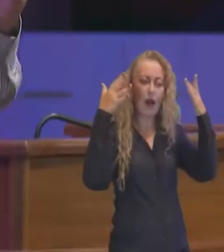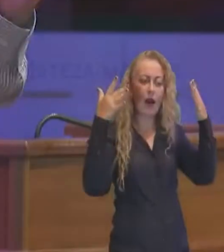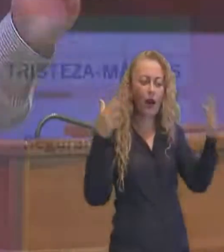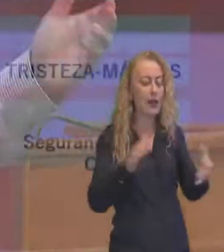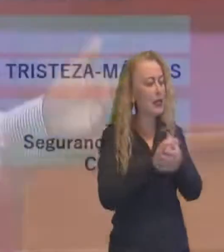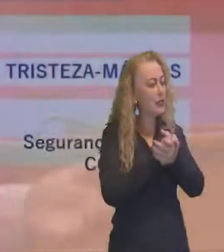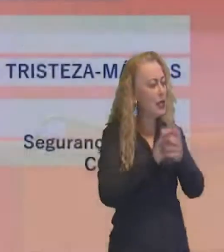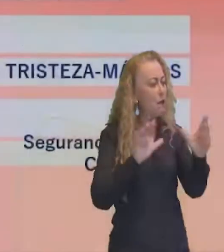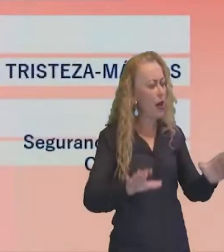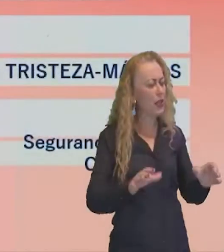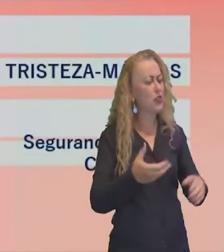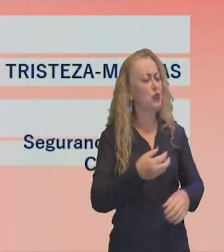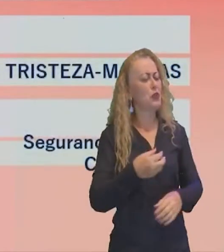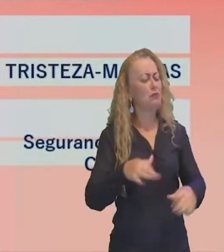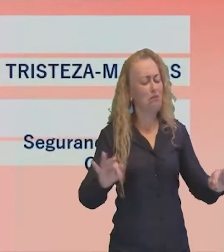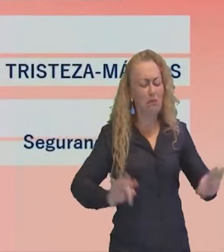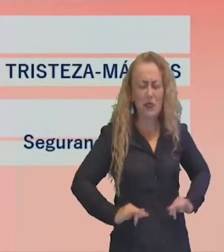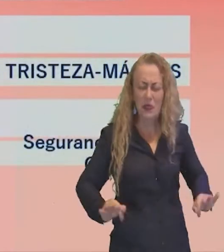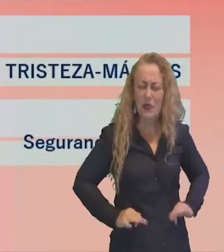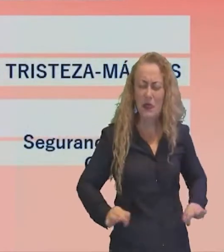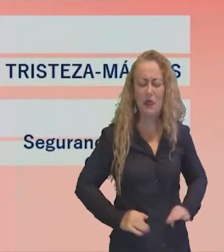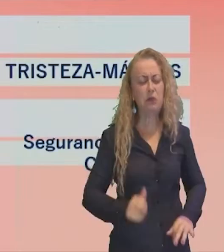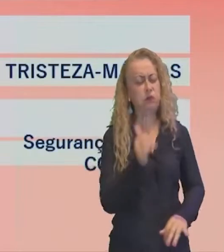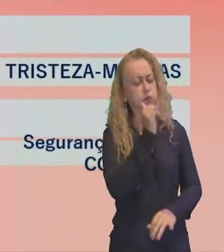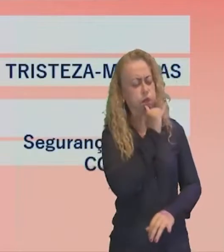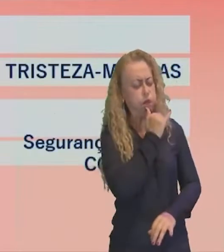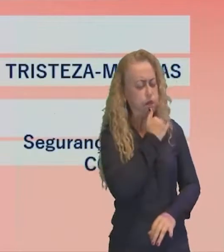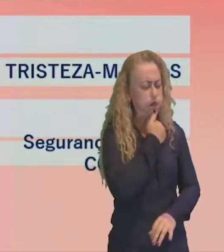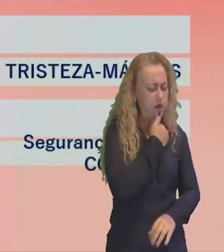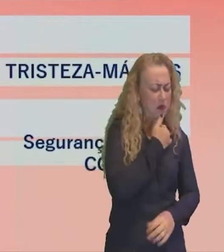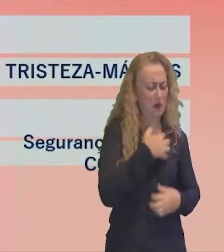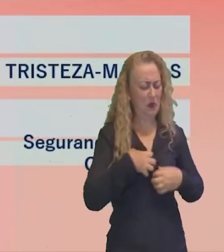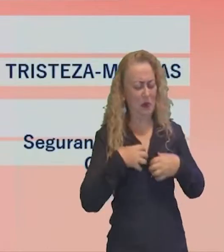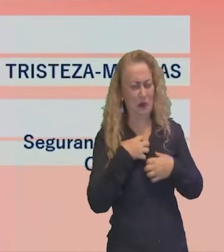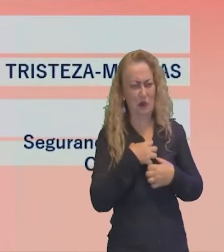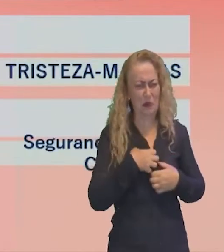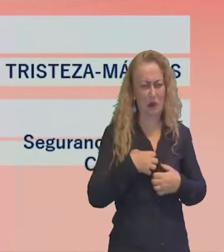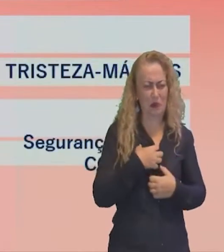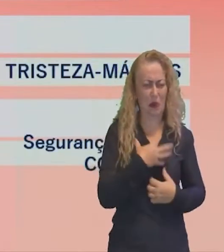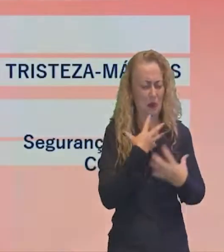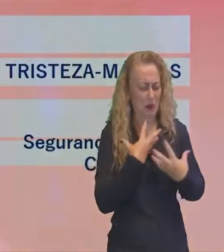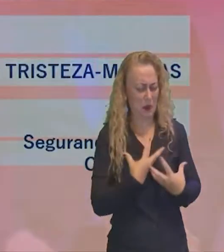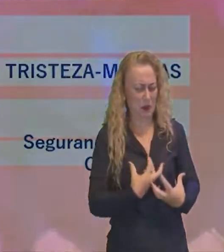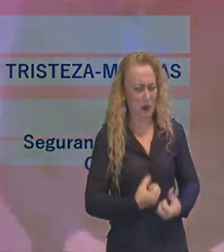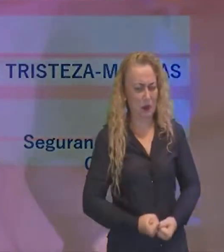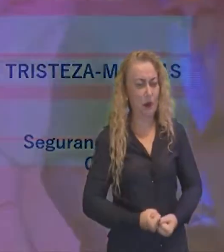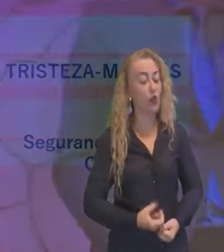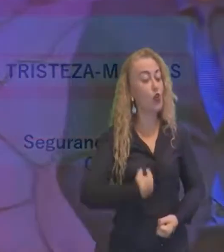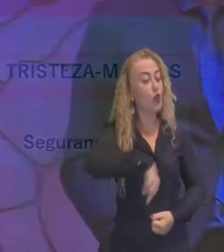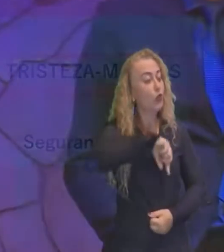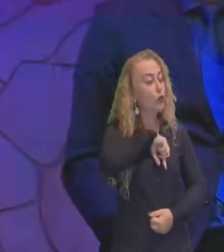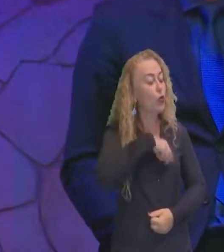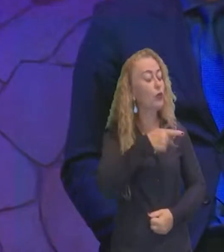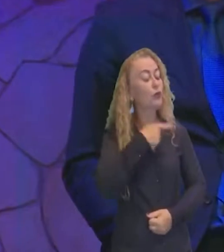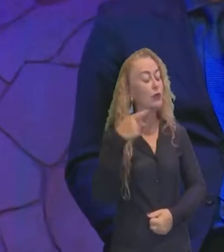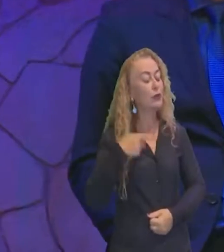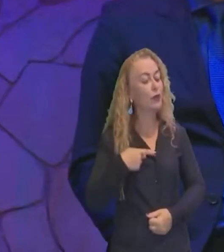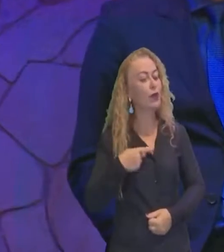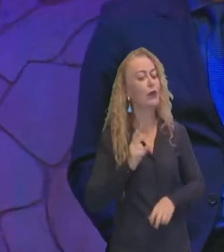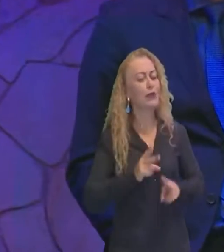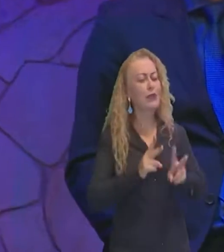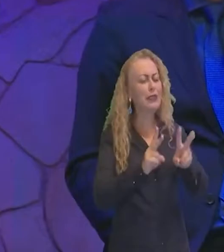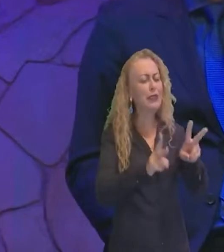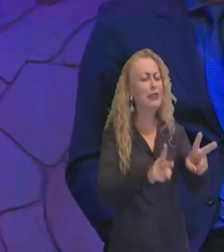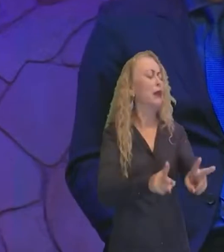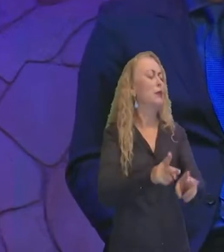ela gera tristeza, ela gera mágoa. Nós pastores vivemos lidando com essa